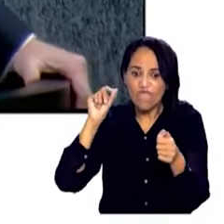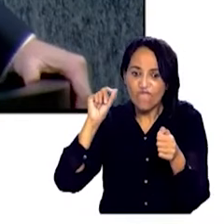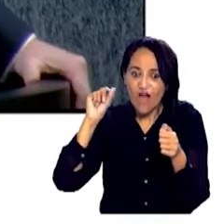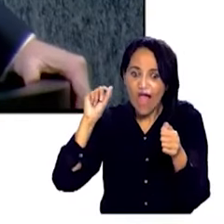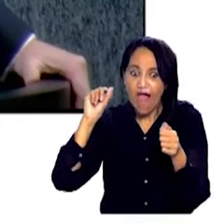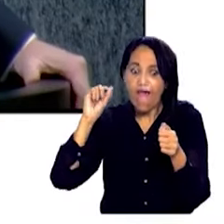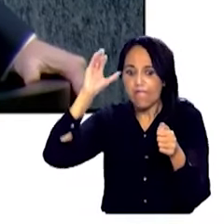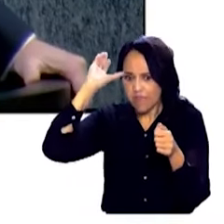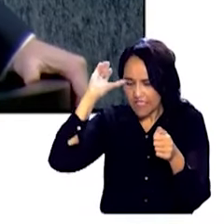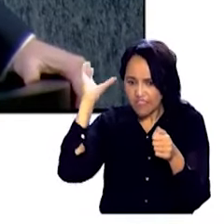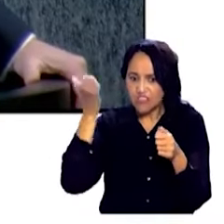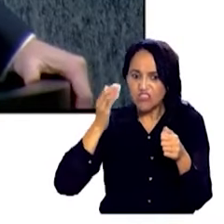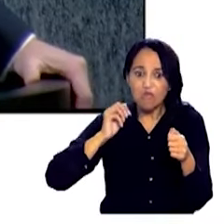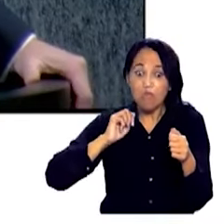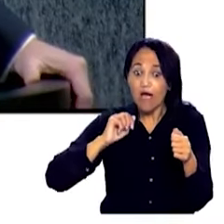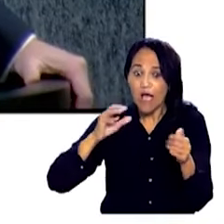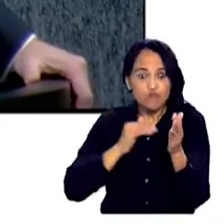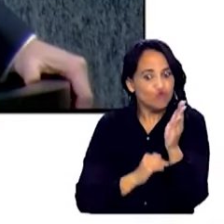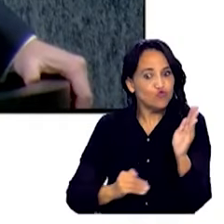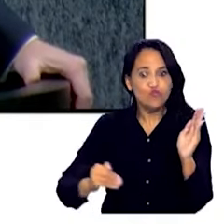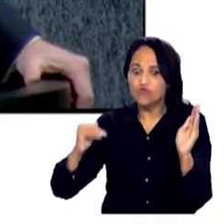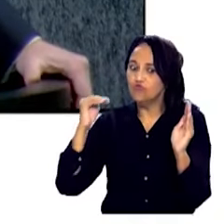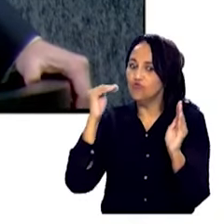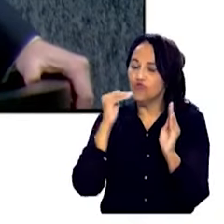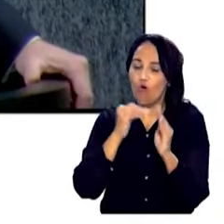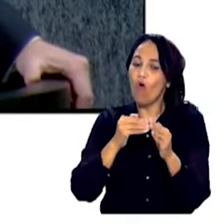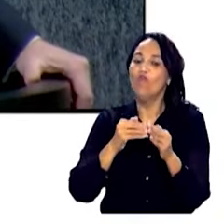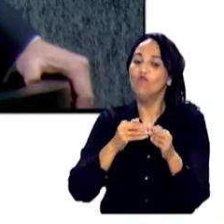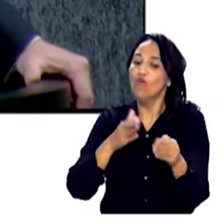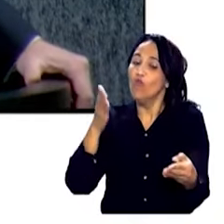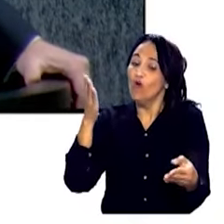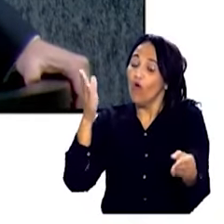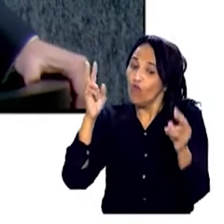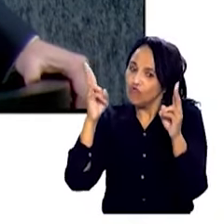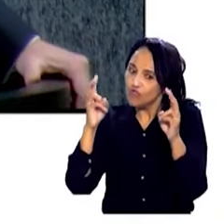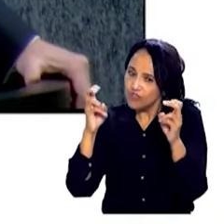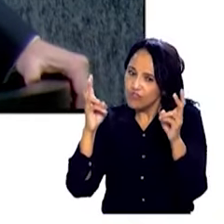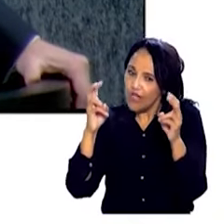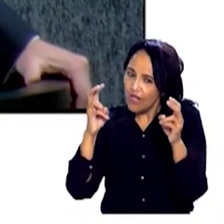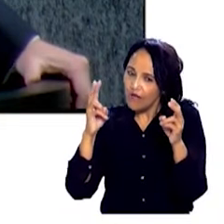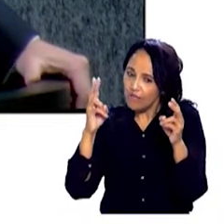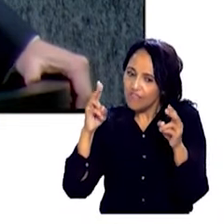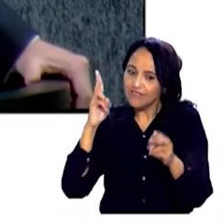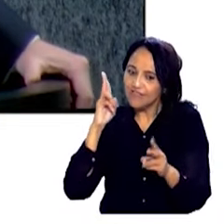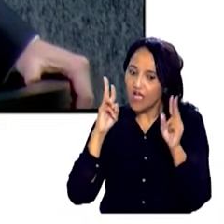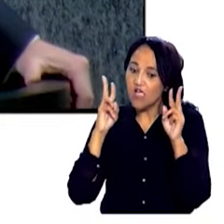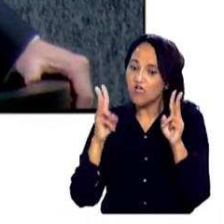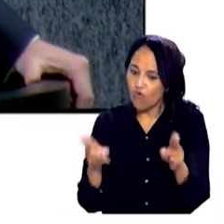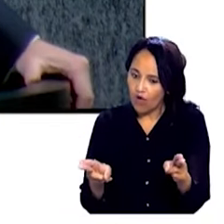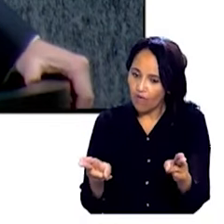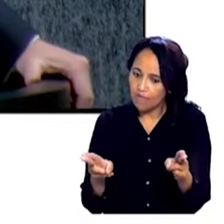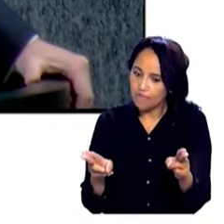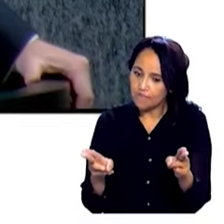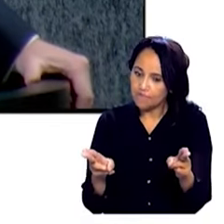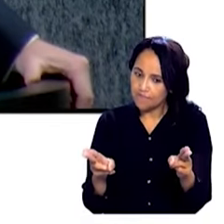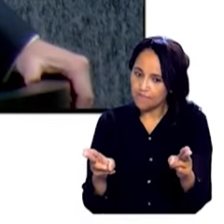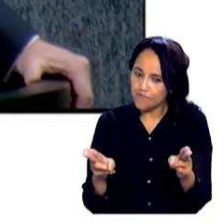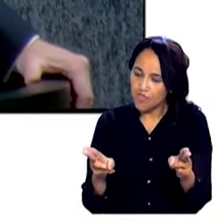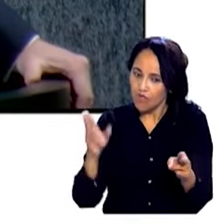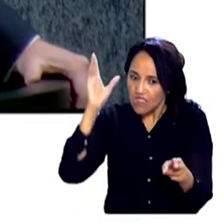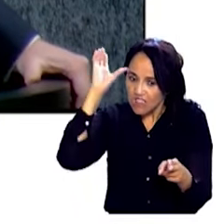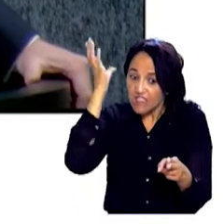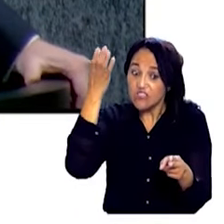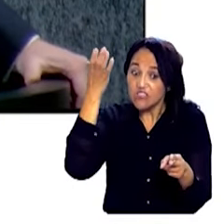dony versus Stevenson que instituiu a responsabilidade eh aquiliana o princípio Geral de aquiliana ele foi decidido de um caso